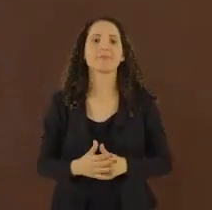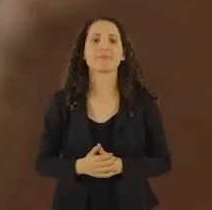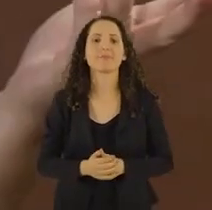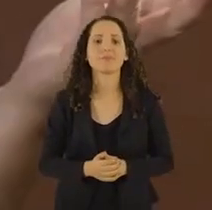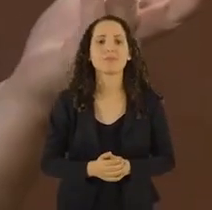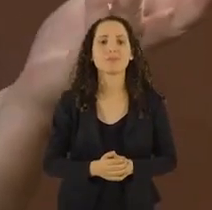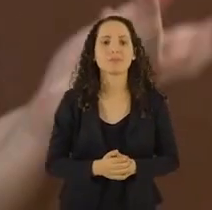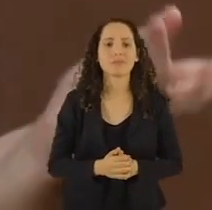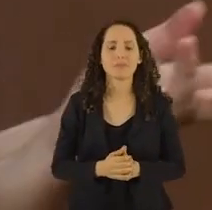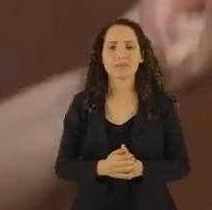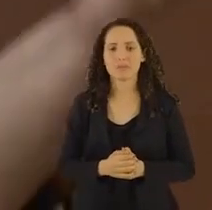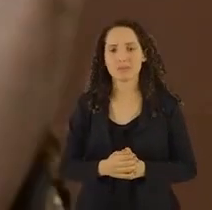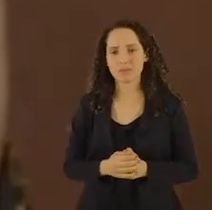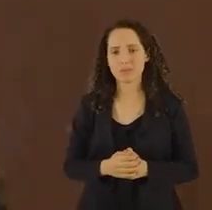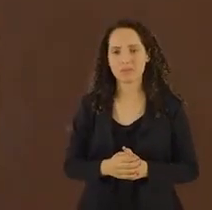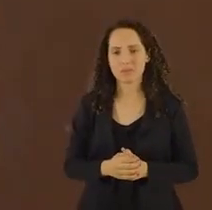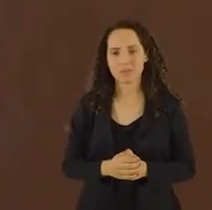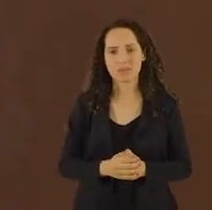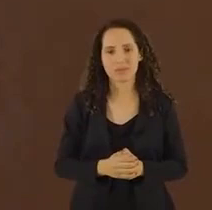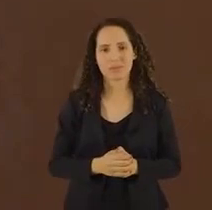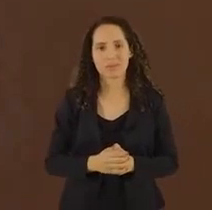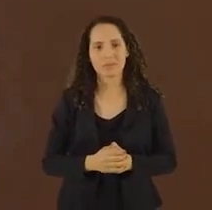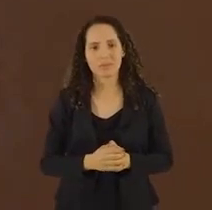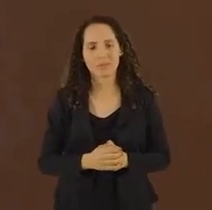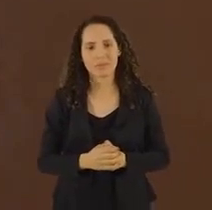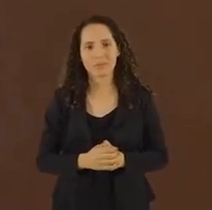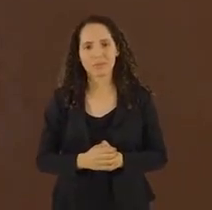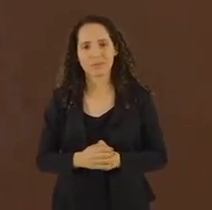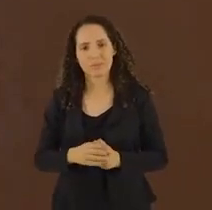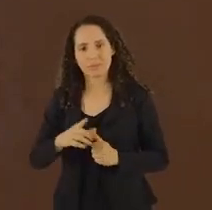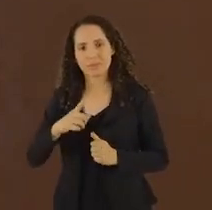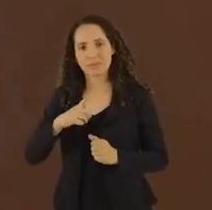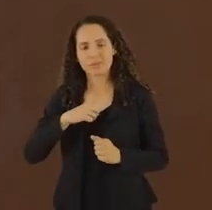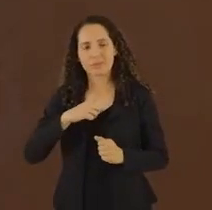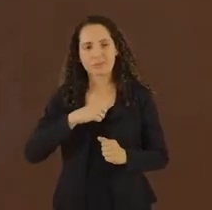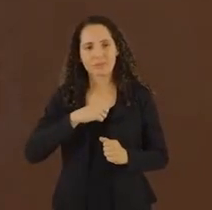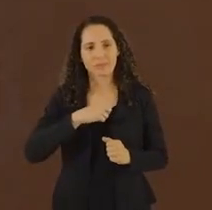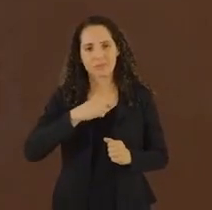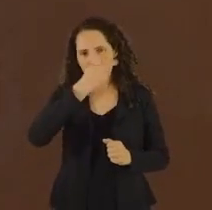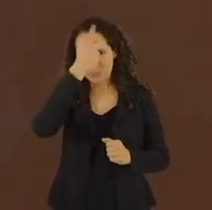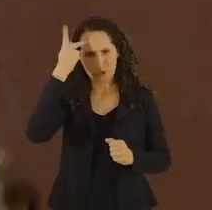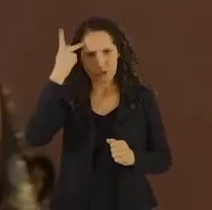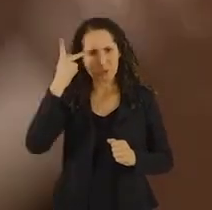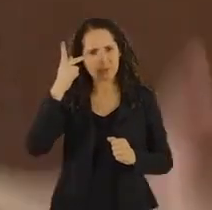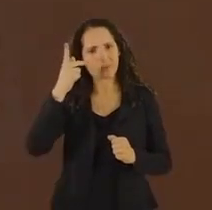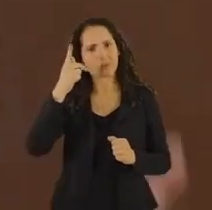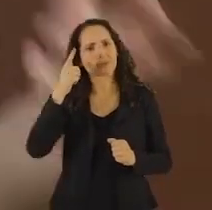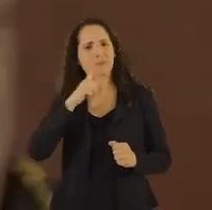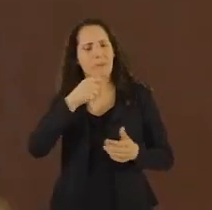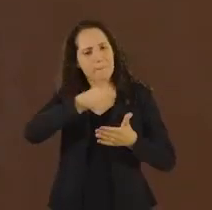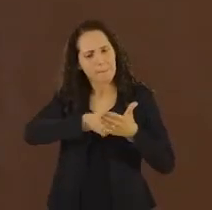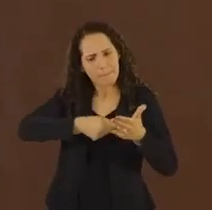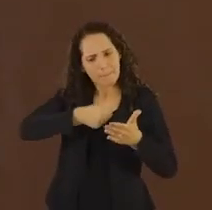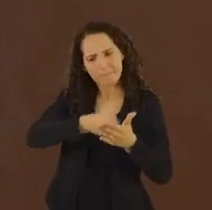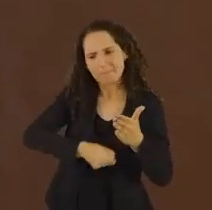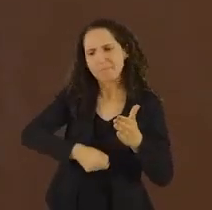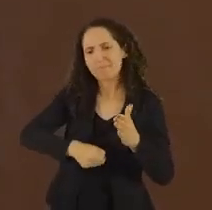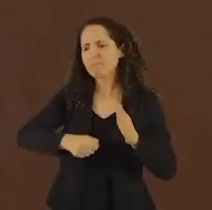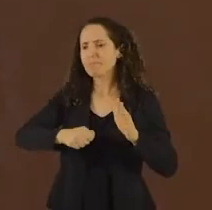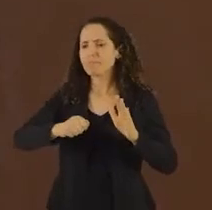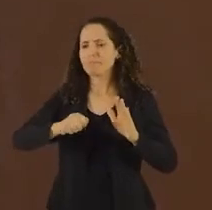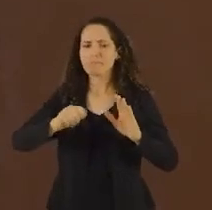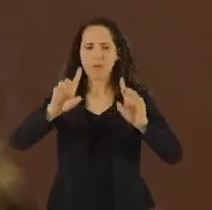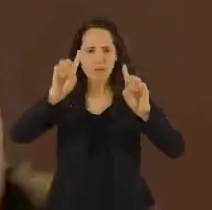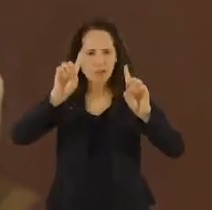chegando ao nível do conflito e alguns no nível de fortalecimento da luta por direitos